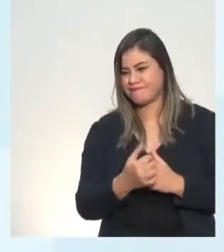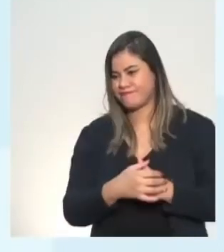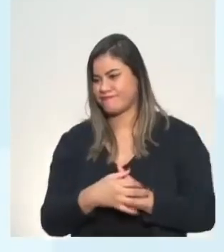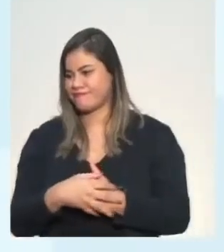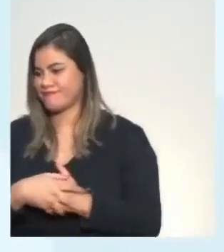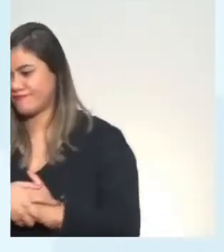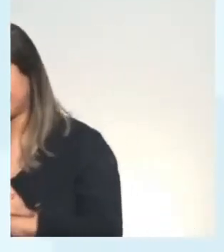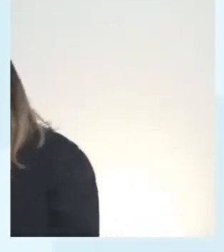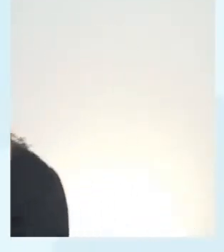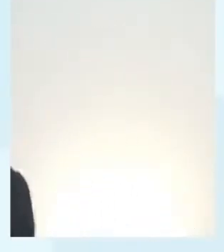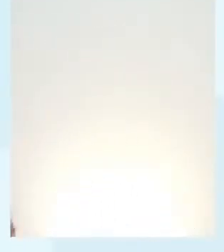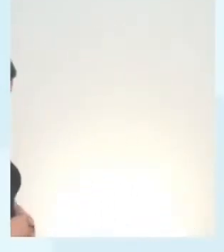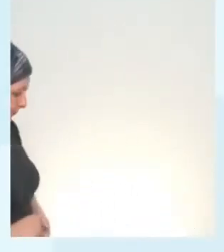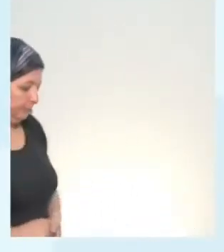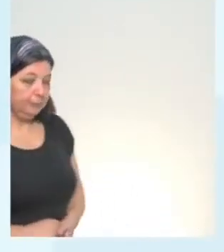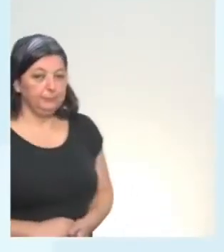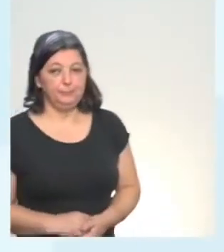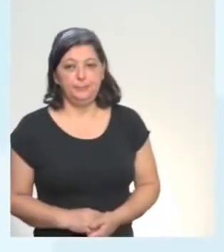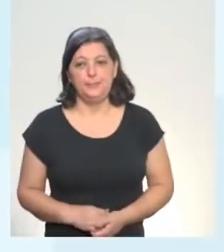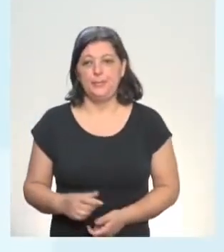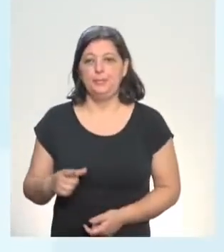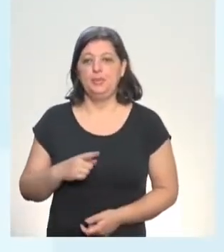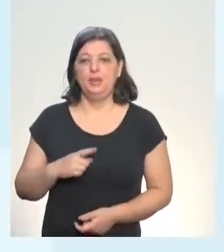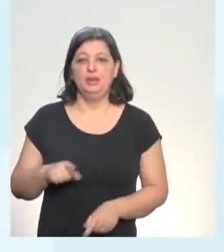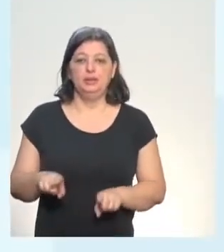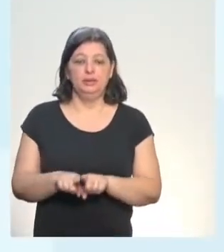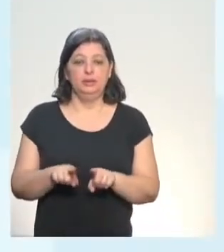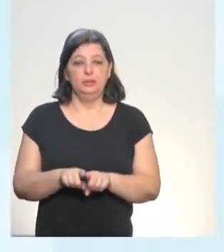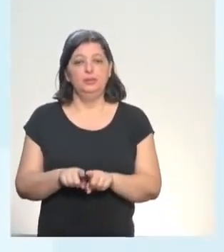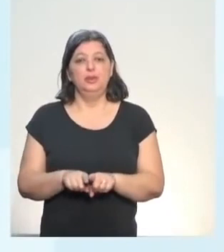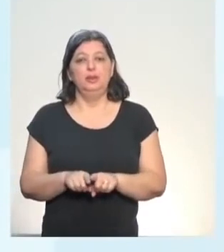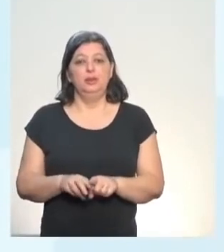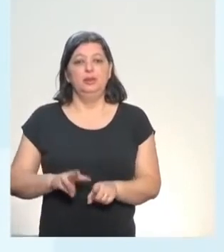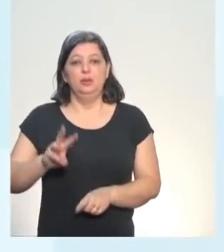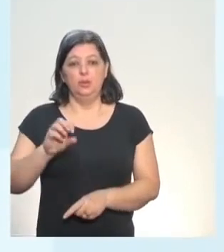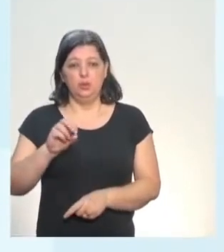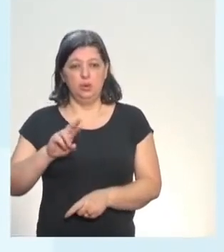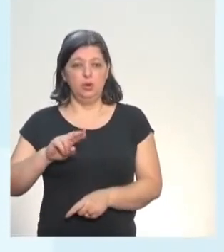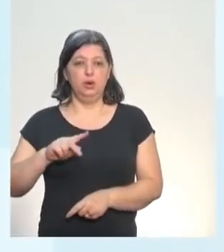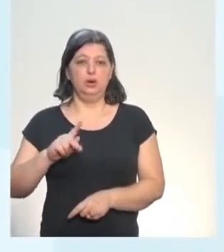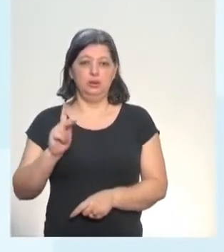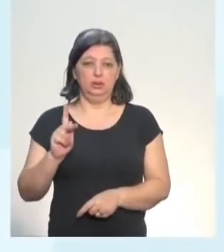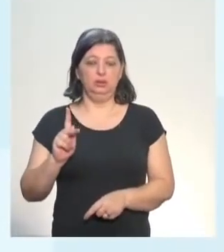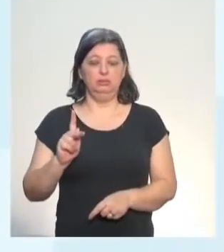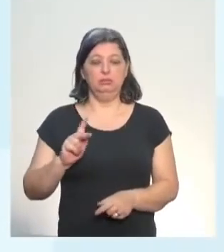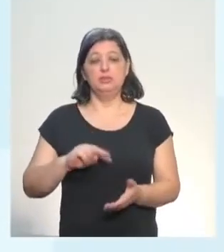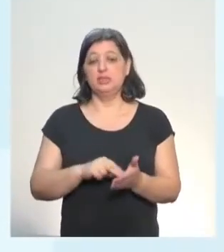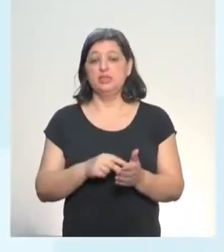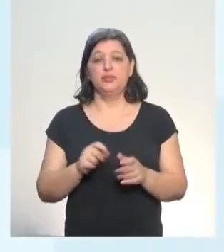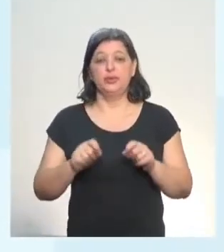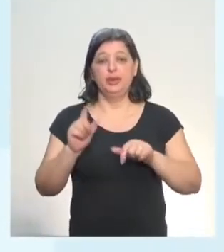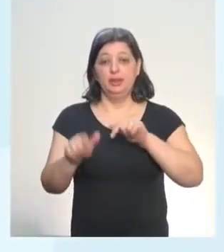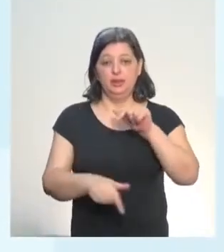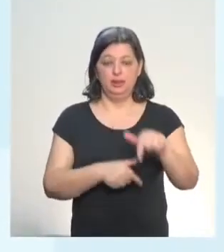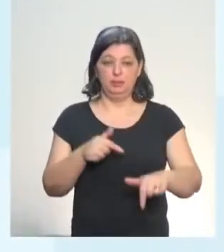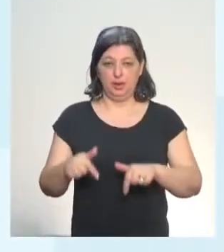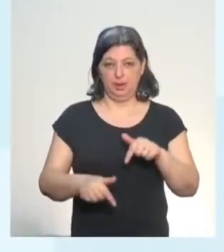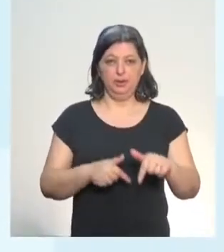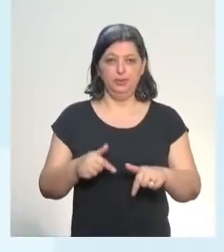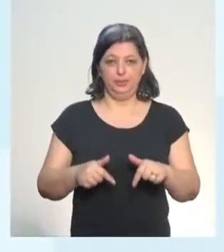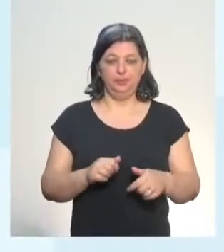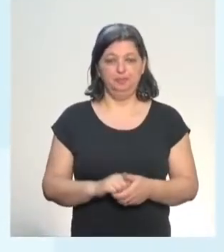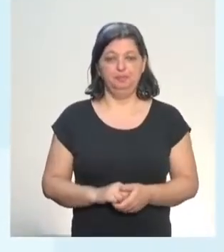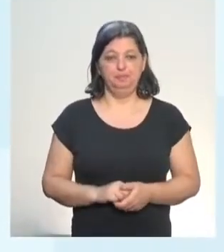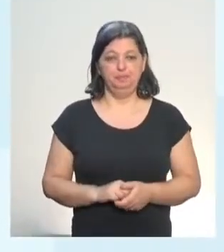aí você tem o work, que é trabalhar. E aí a gente quer falar que ele trabalhou. Trabalhar é work, então ali a gente já pode